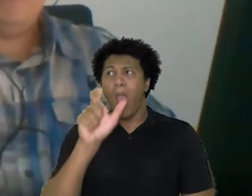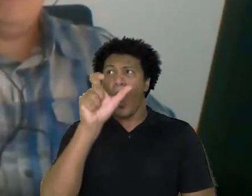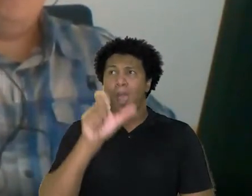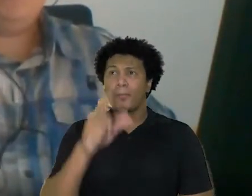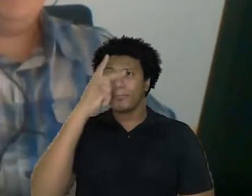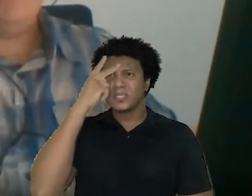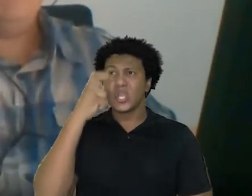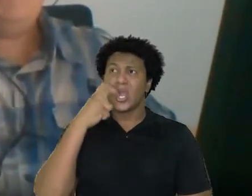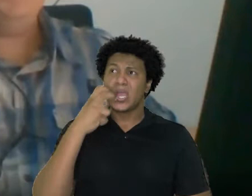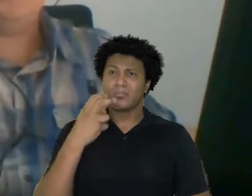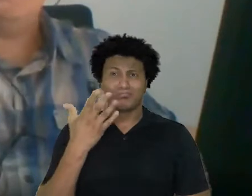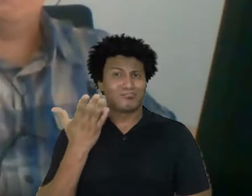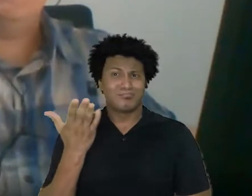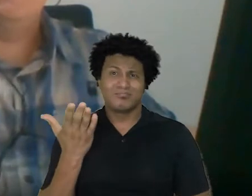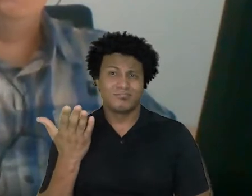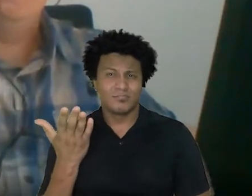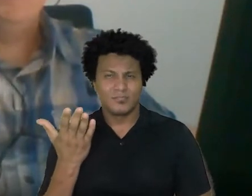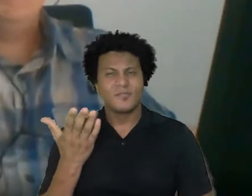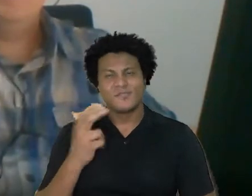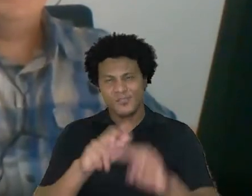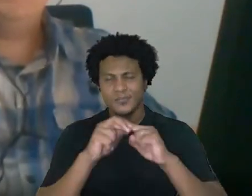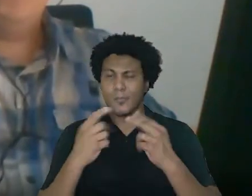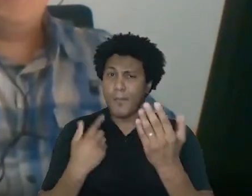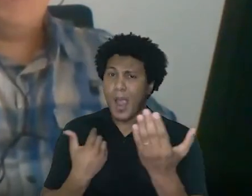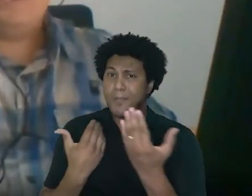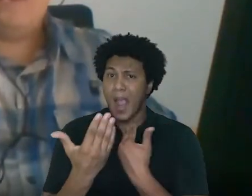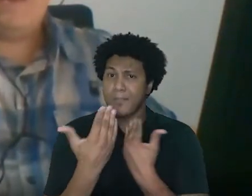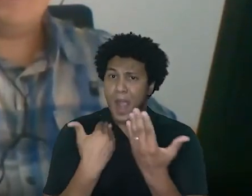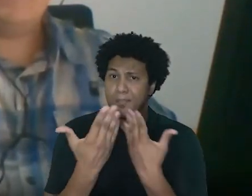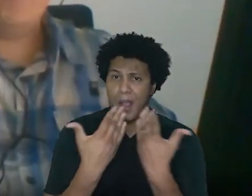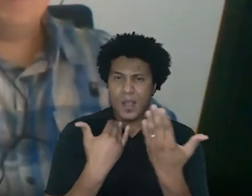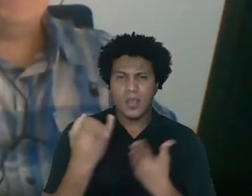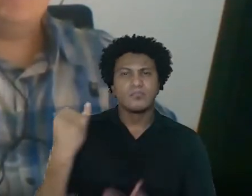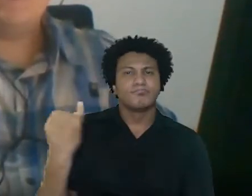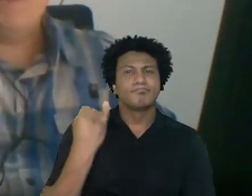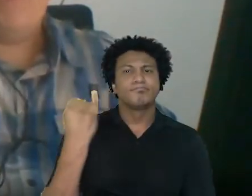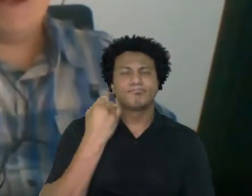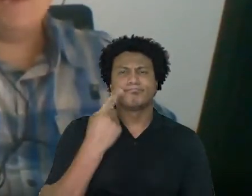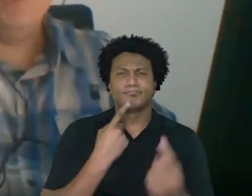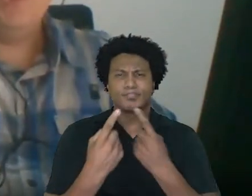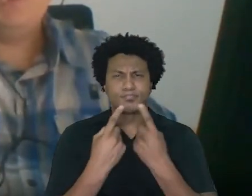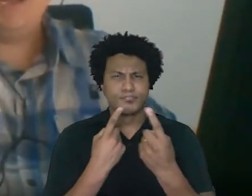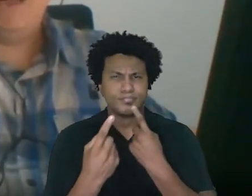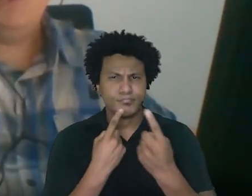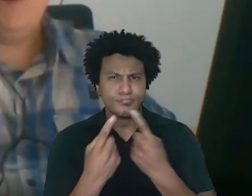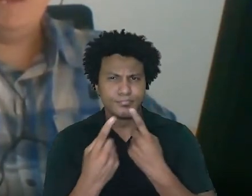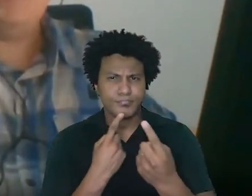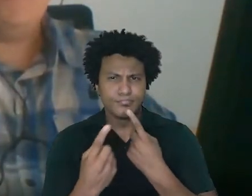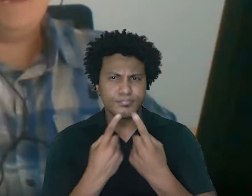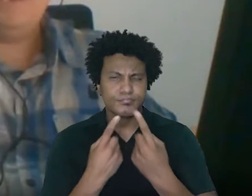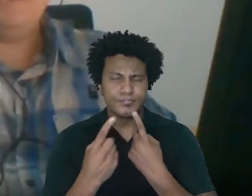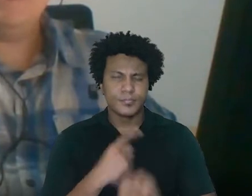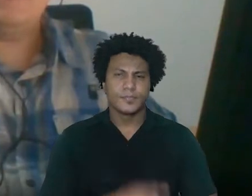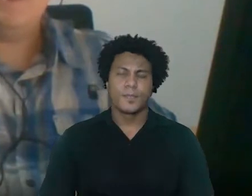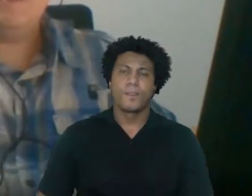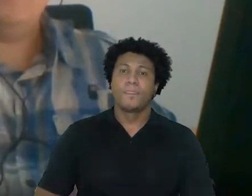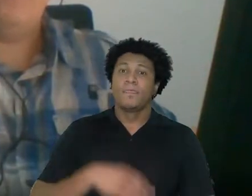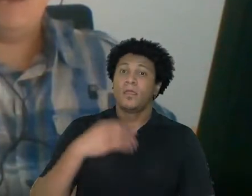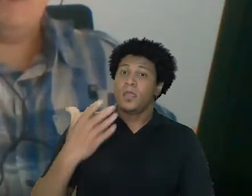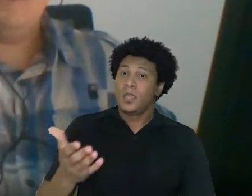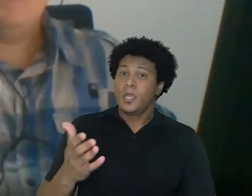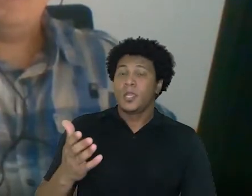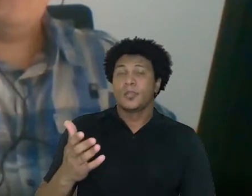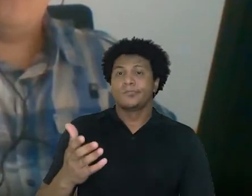está gritando. Eu estou ouvindo que ele está gritando. Então, é essa coisa do estar aberto para o diálogo. É isso que vai